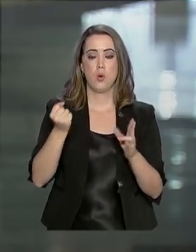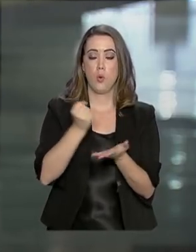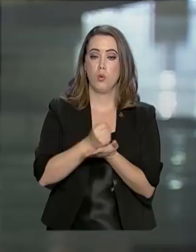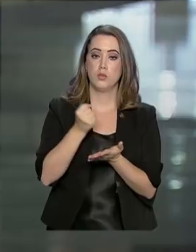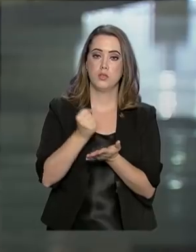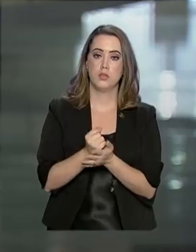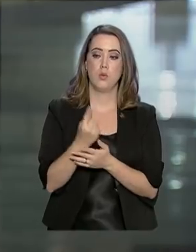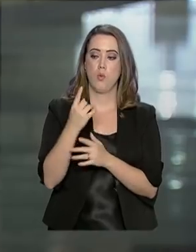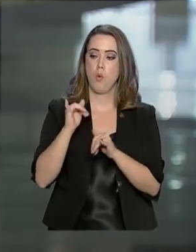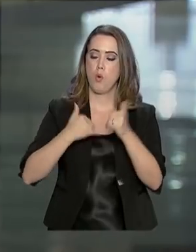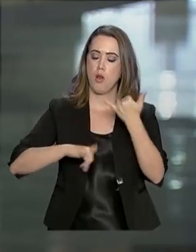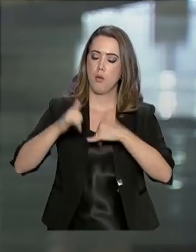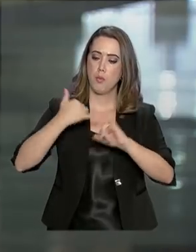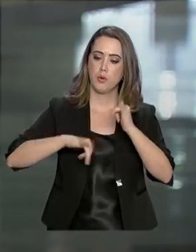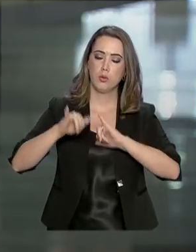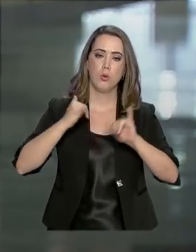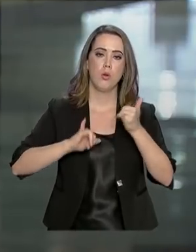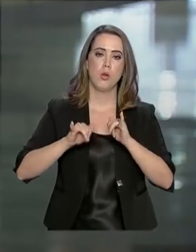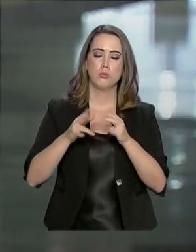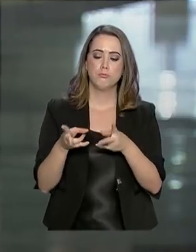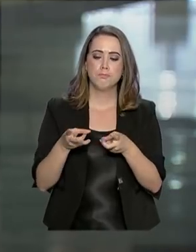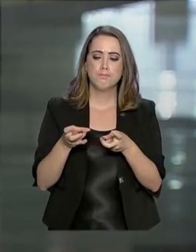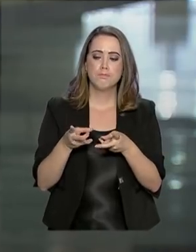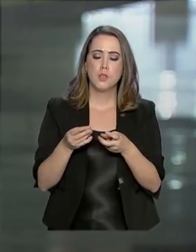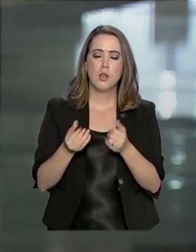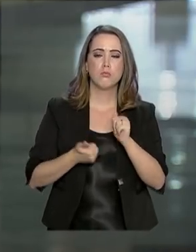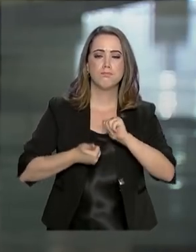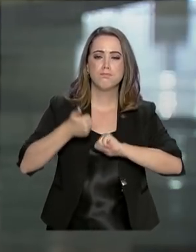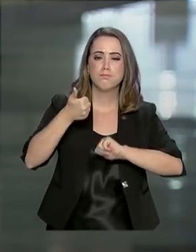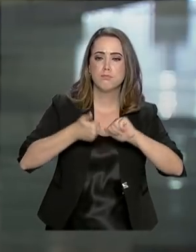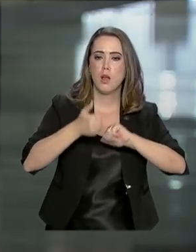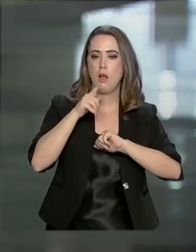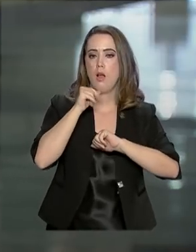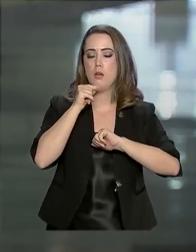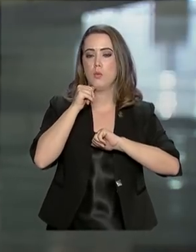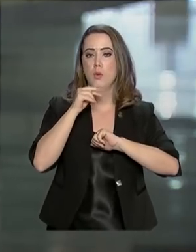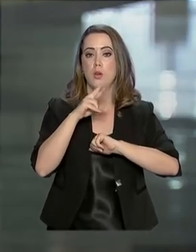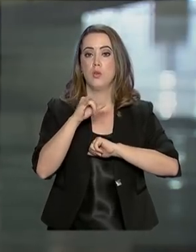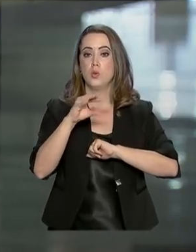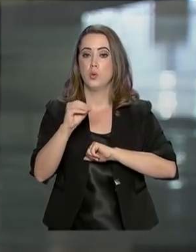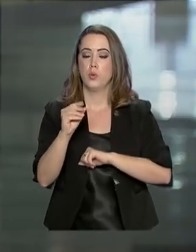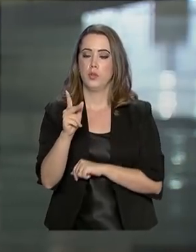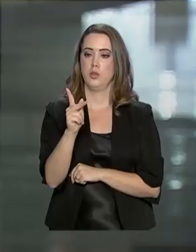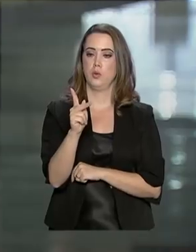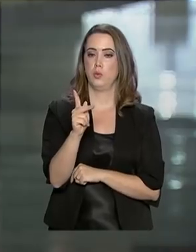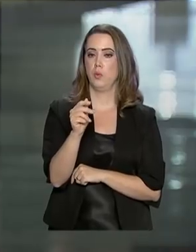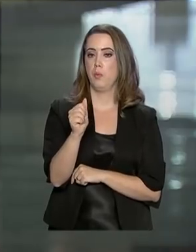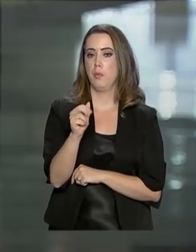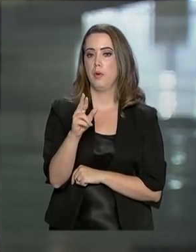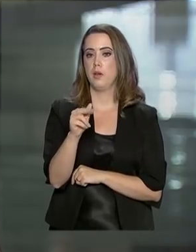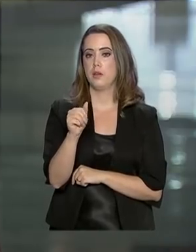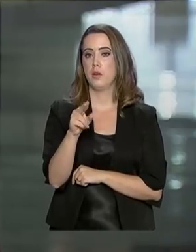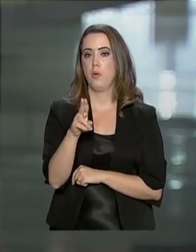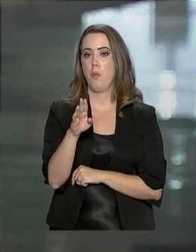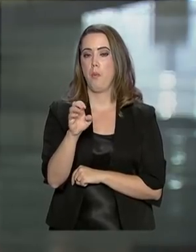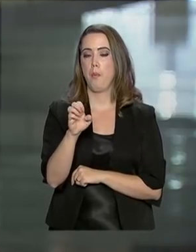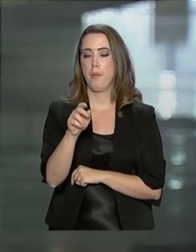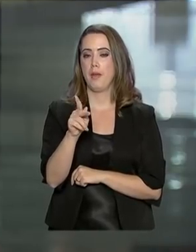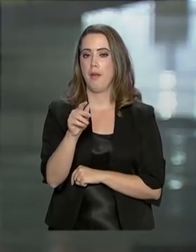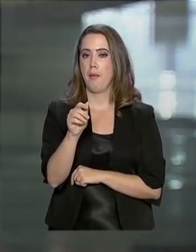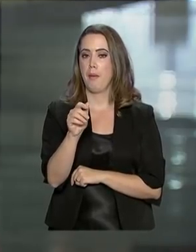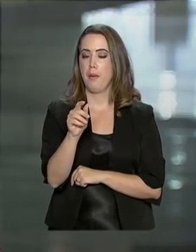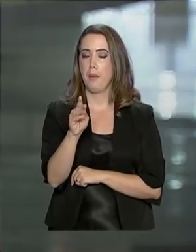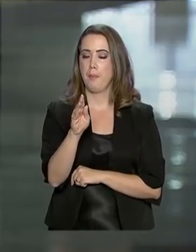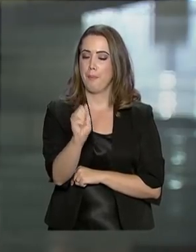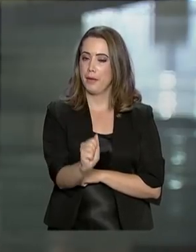contratar um laboratório que deve analisar a qualidade da água do rio Paraopeba que atende ali aos moradores da região o